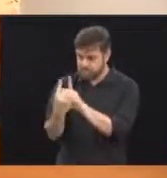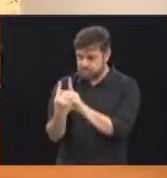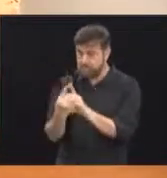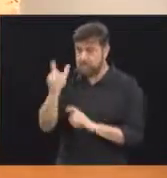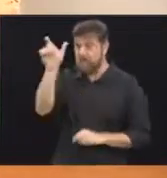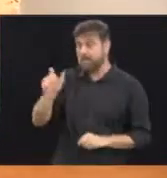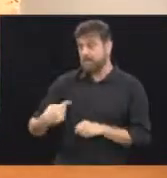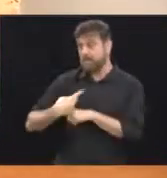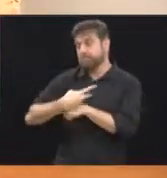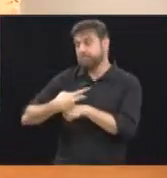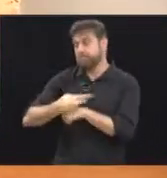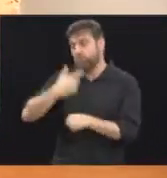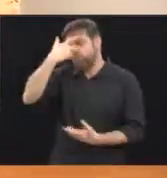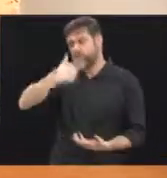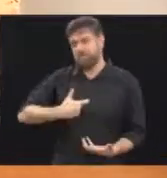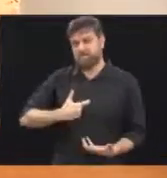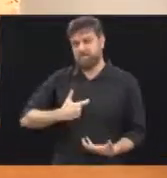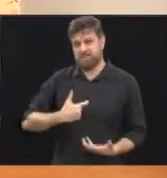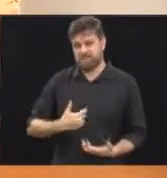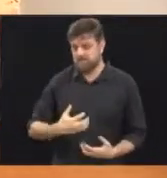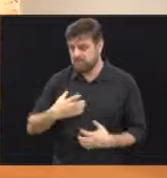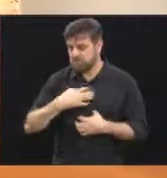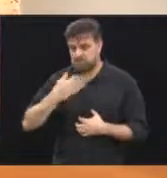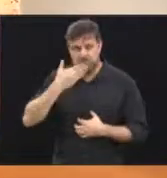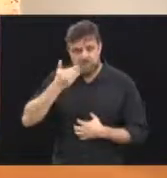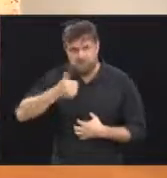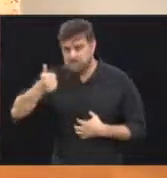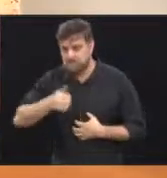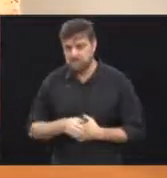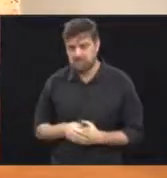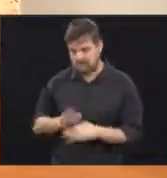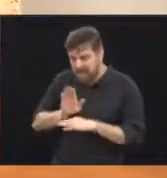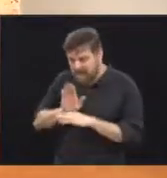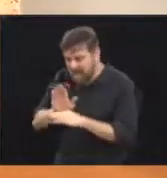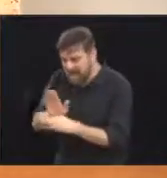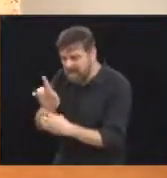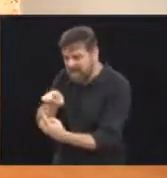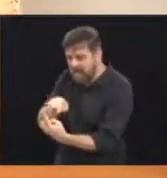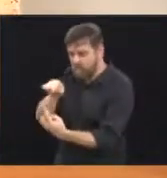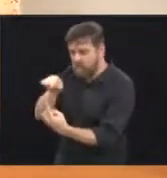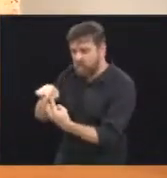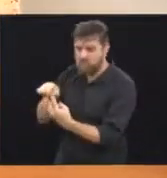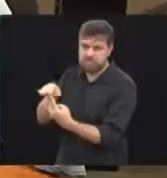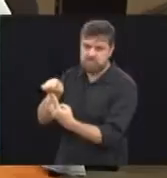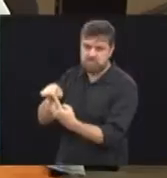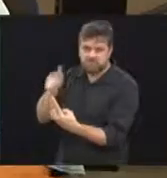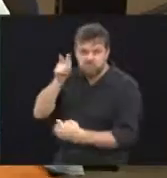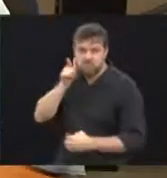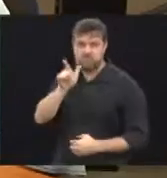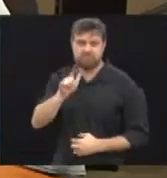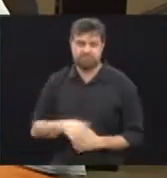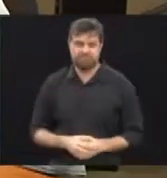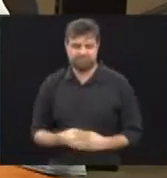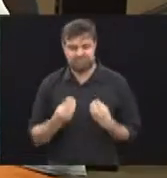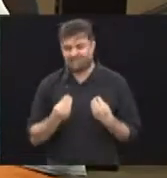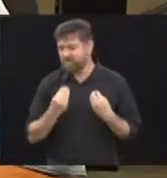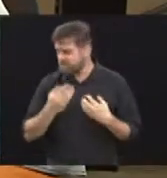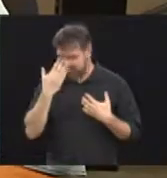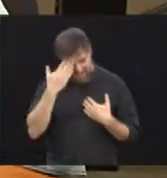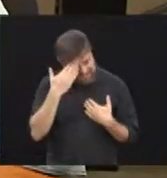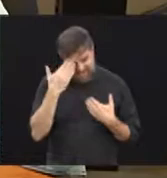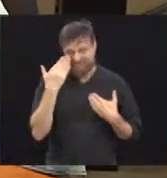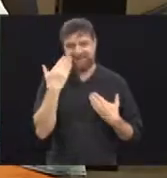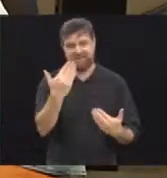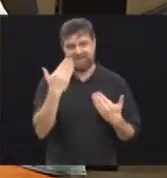procuram e, da melhor forma possível, conseguir atingir os anseios delas. Eu só tenho a agradecer tudo